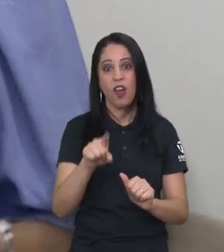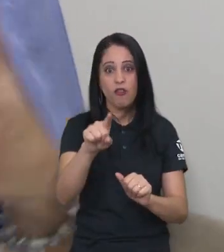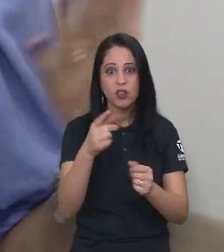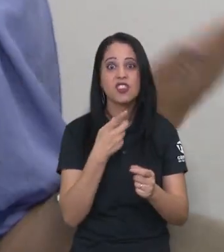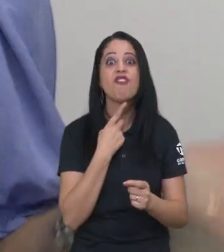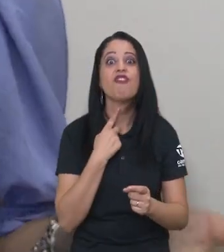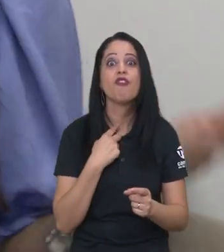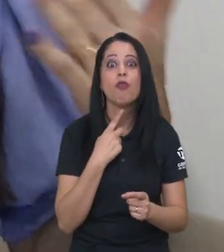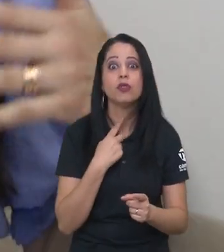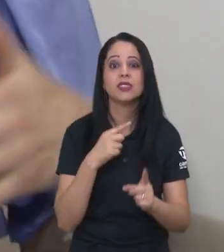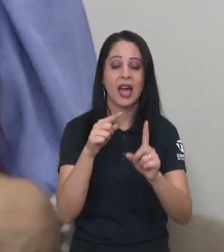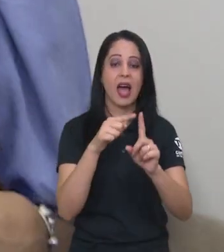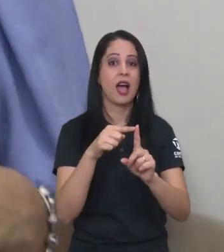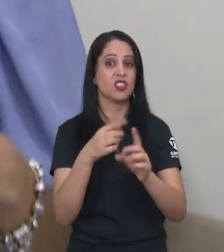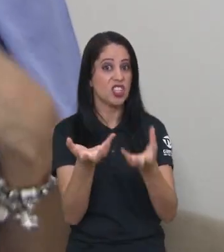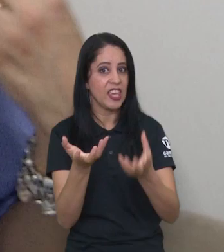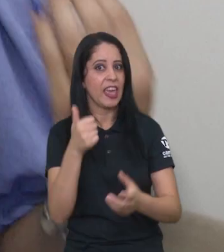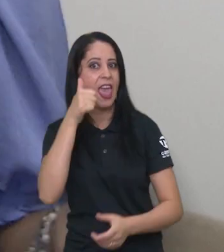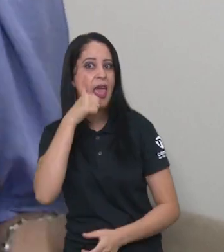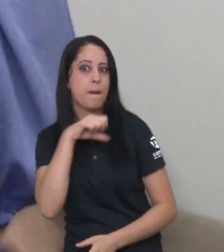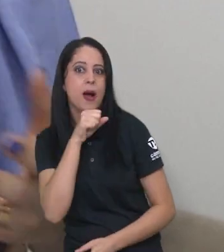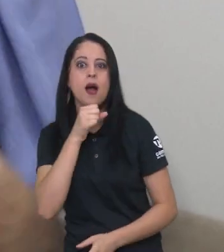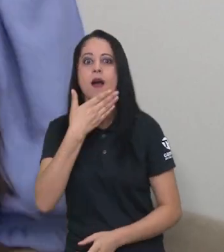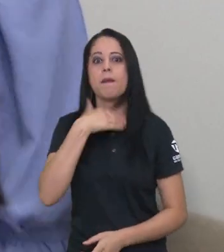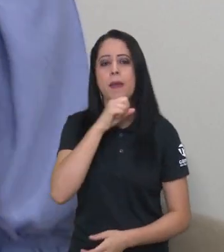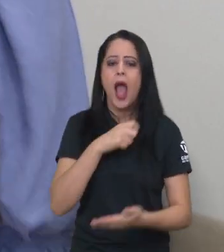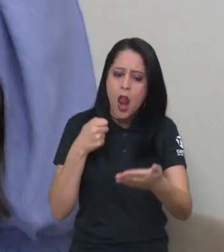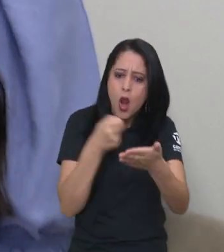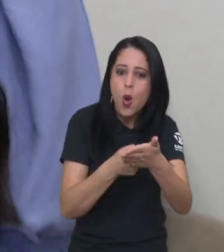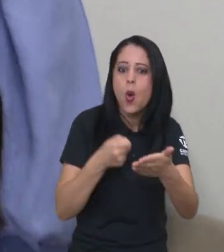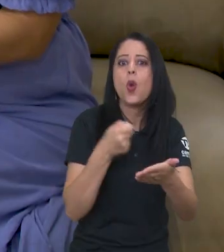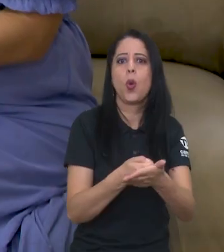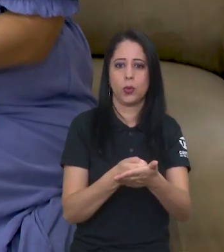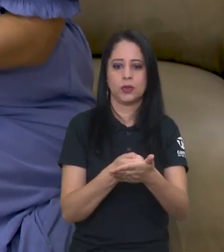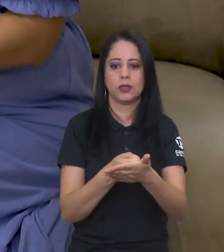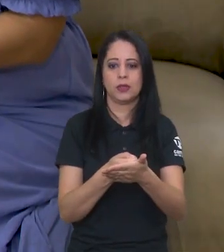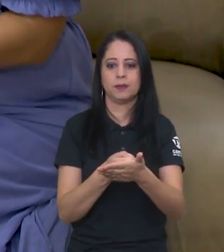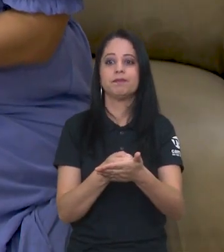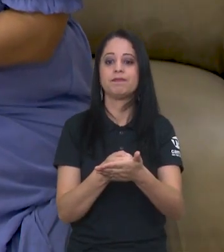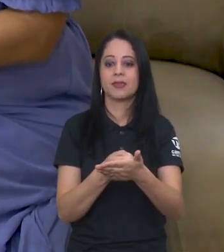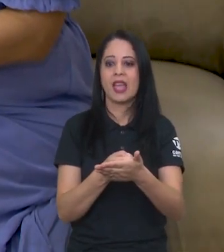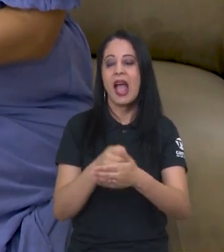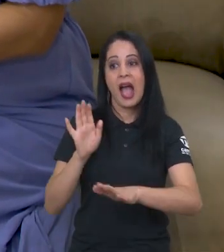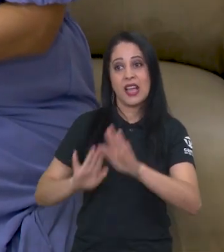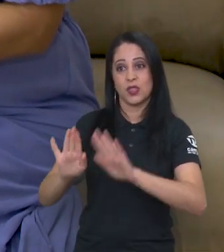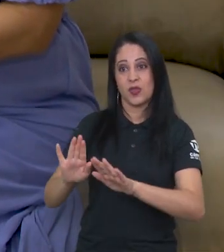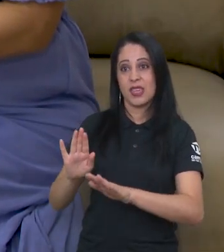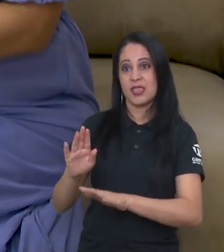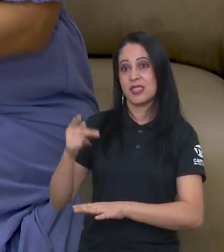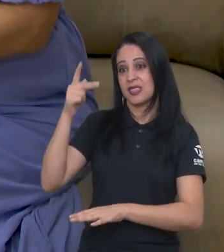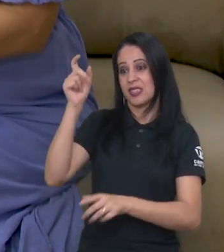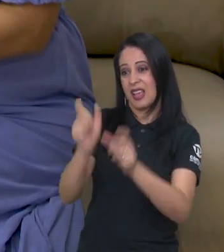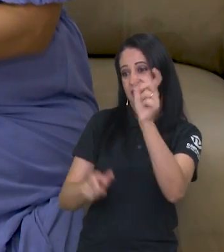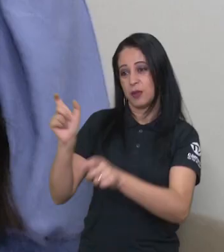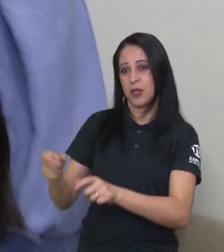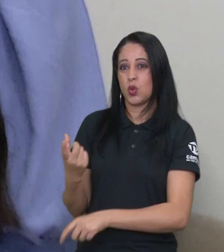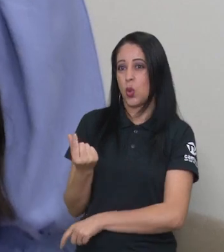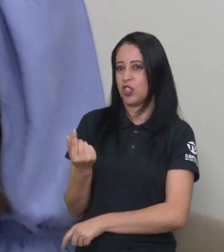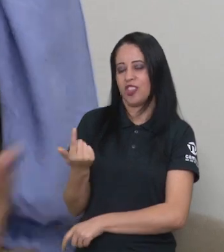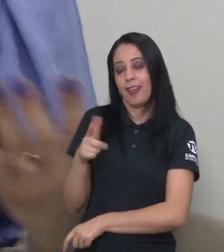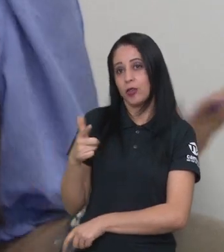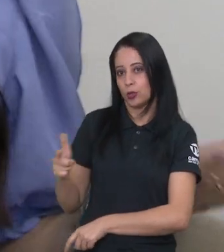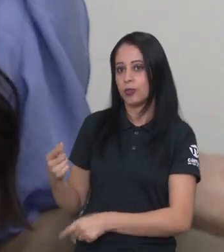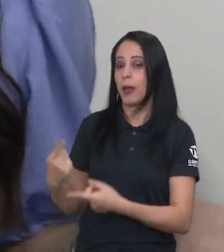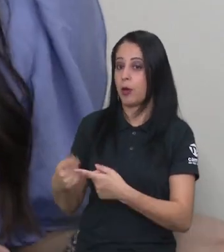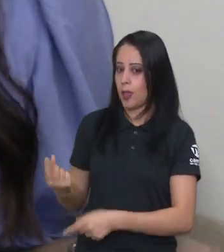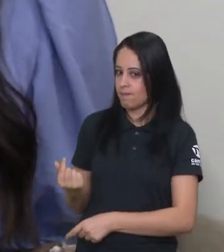muito grande de ser pai, de ser mãe, lutem, porque tem muitas pessoas que não têm condições financeiras, porque o tratamento ele não é um tratamento barato,